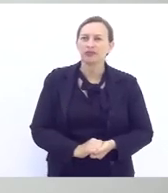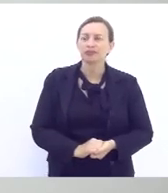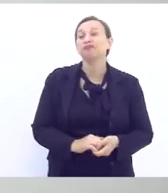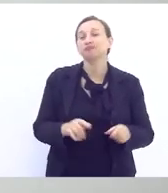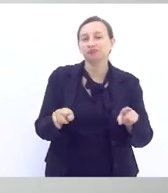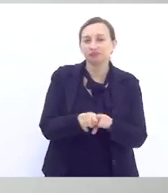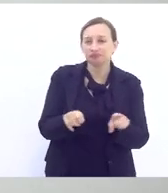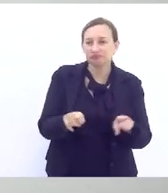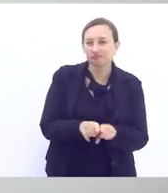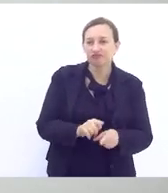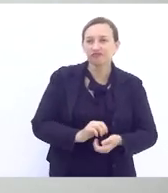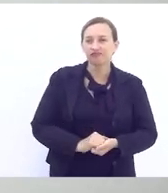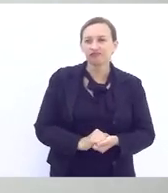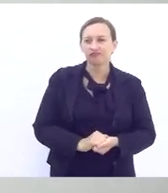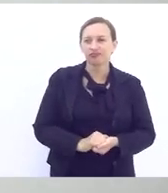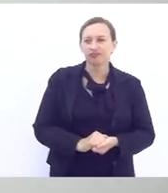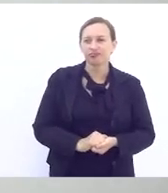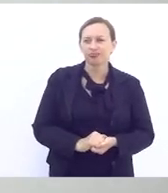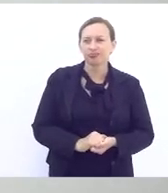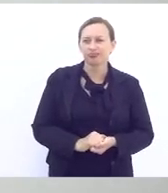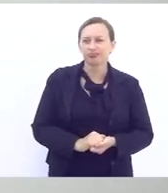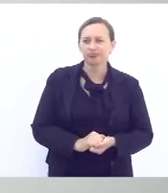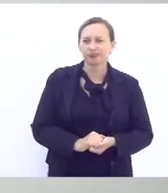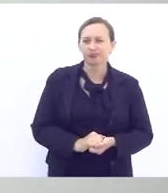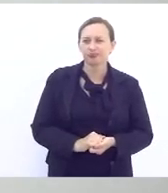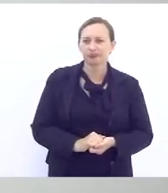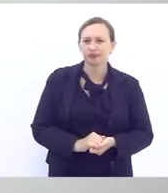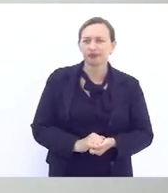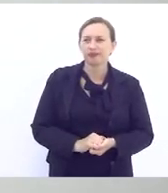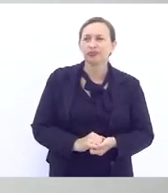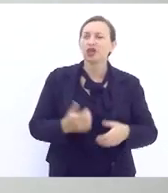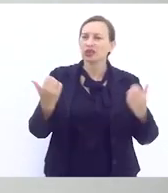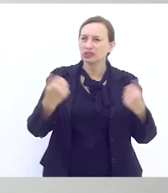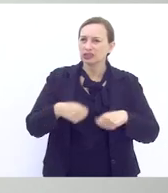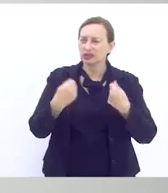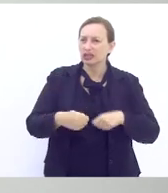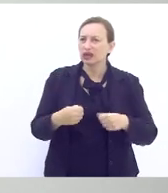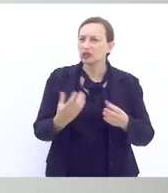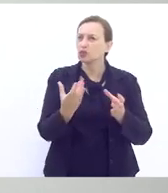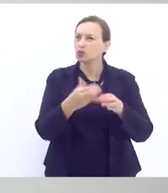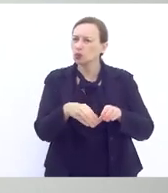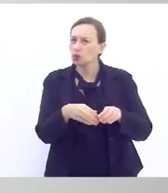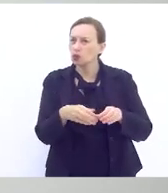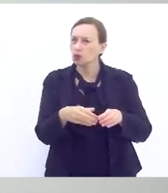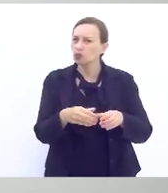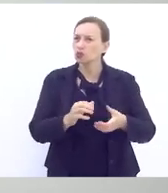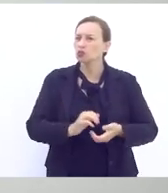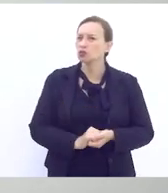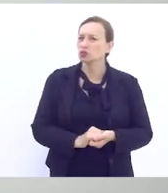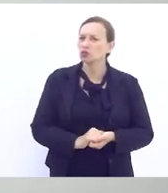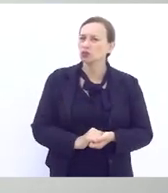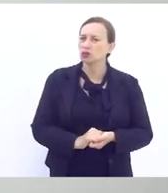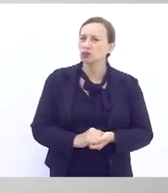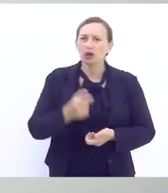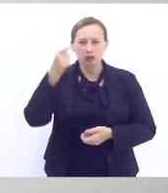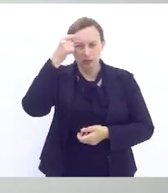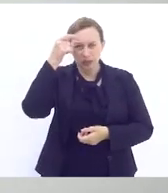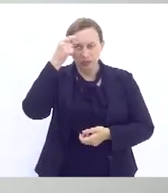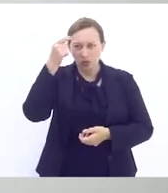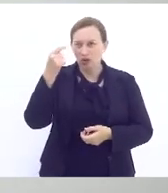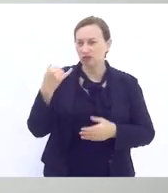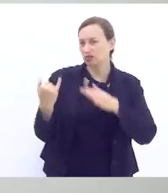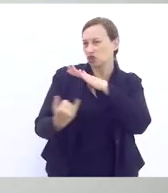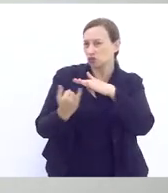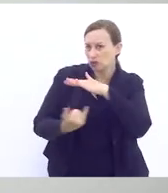e também é a questão da necessidade de concurso também acho que se faz pela memória institucional